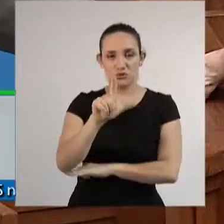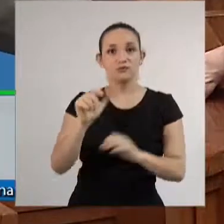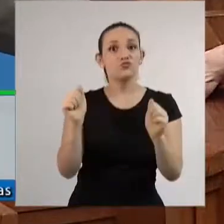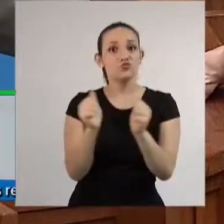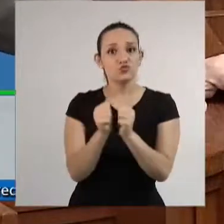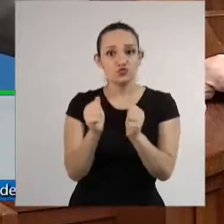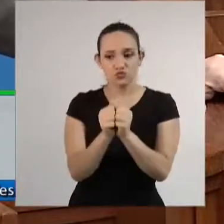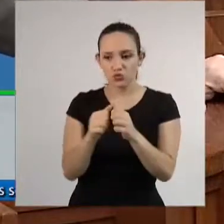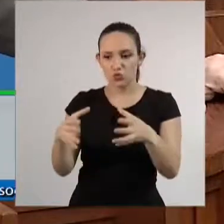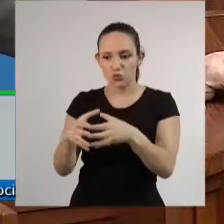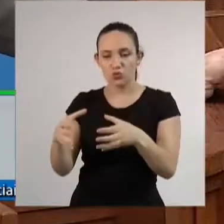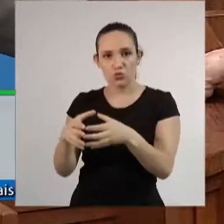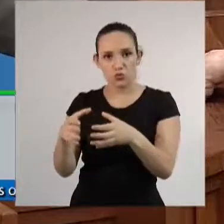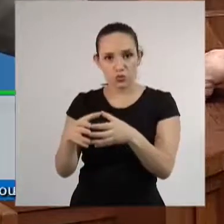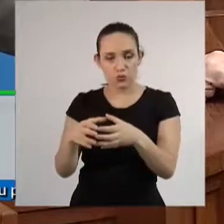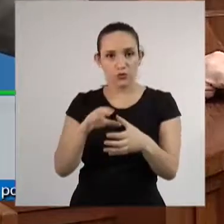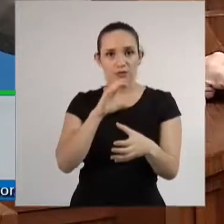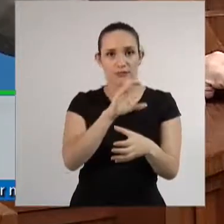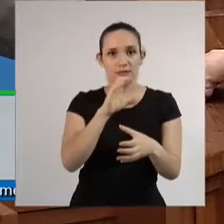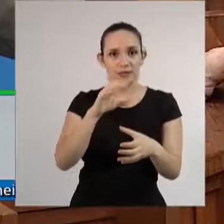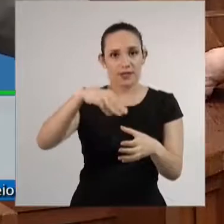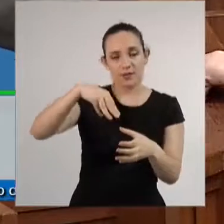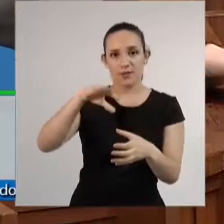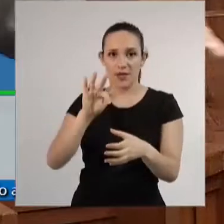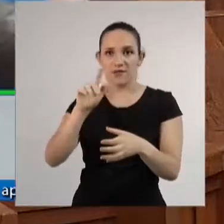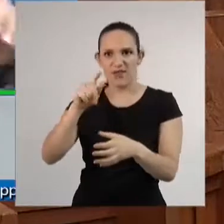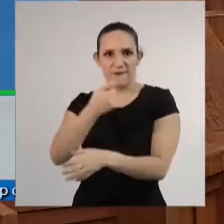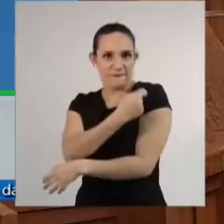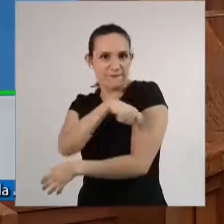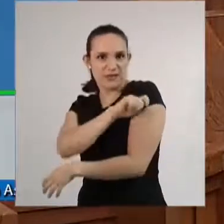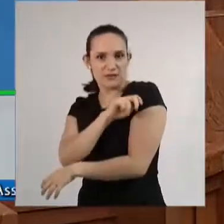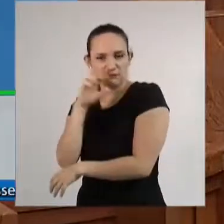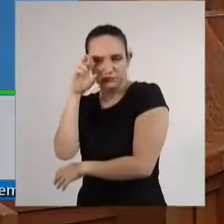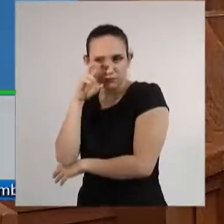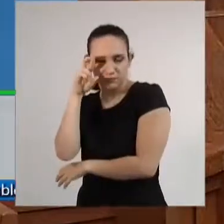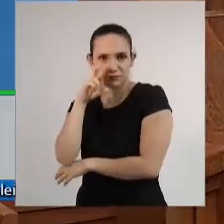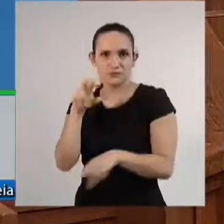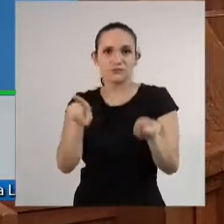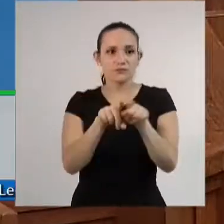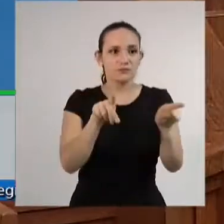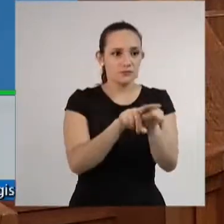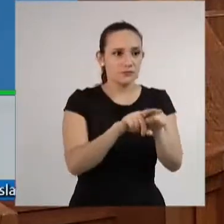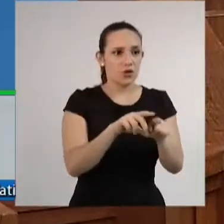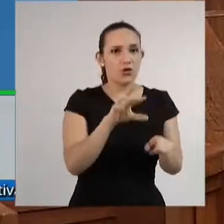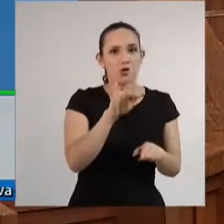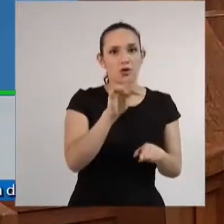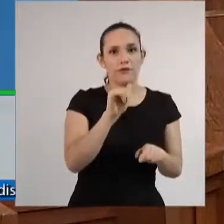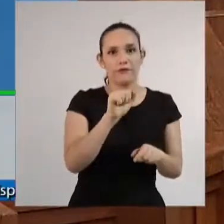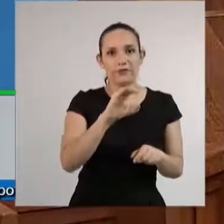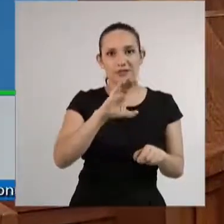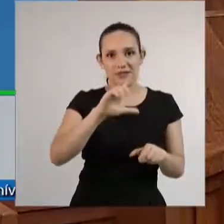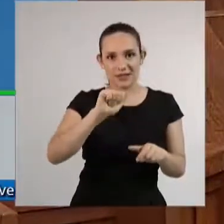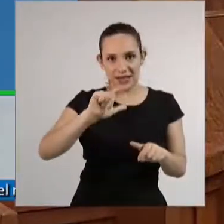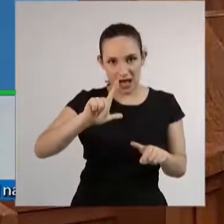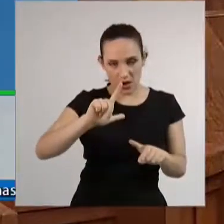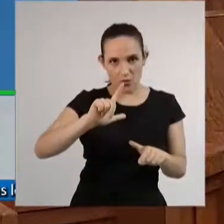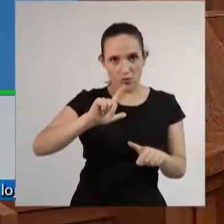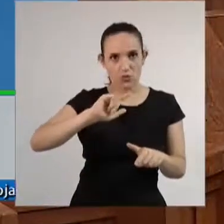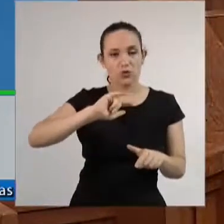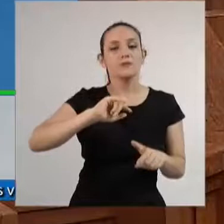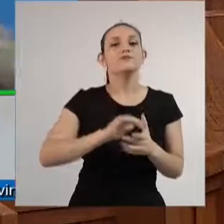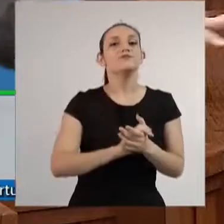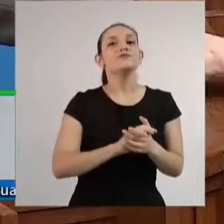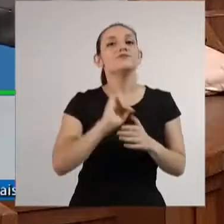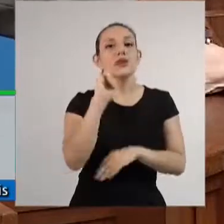Fiscal, CCIF, e pela Federação Nacional do Fisco Estadual e Distrital, o